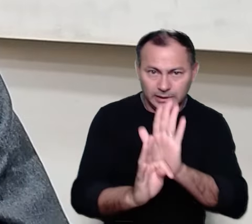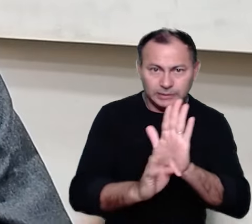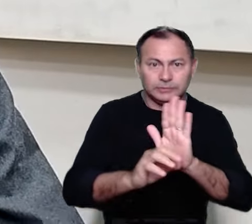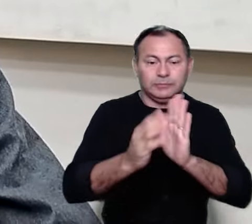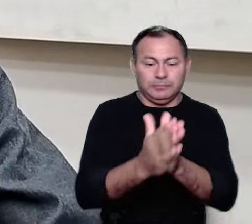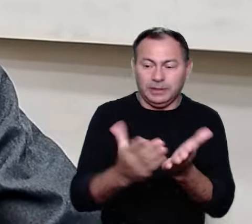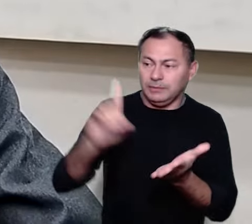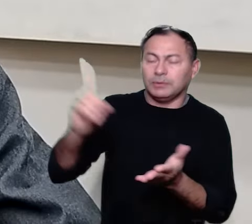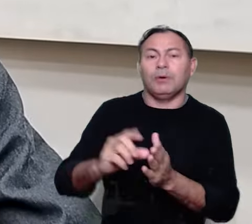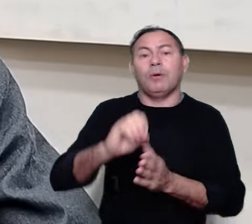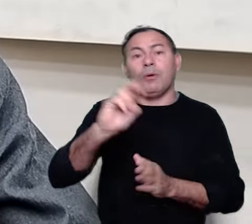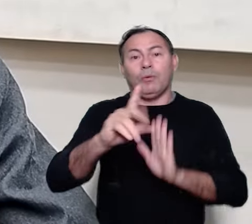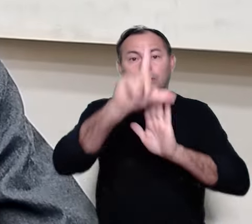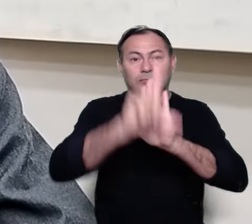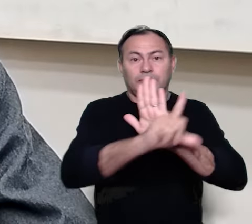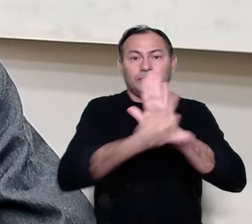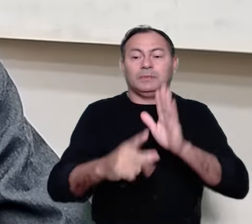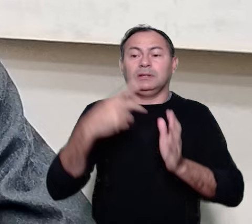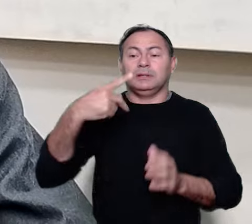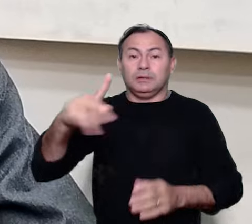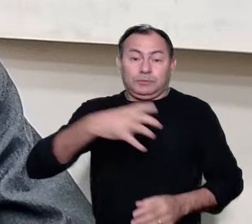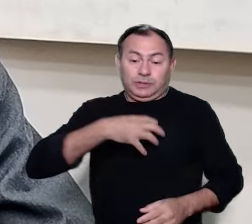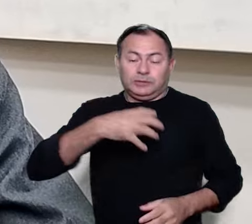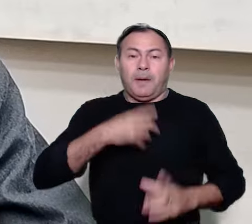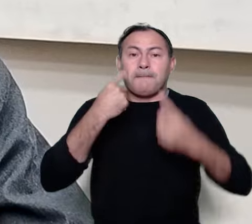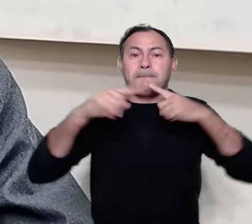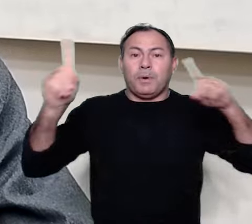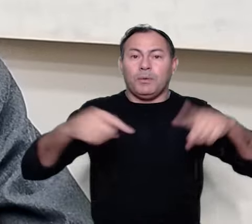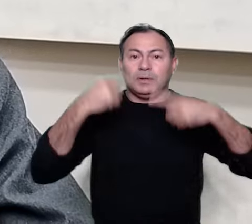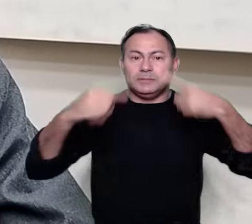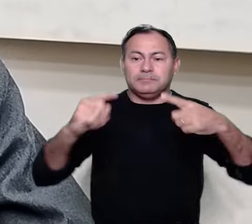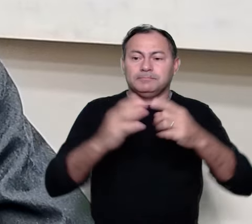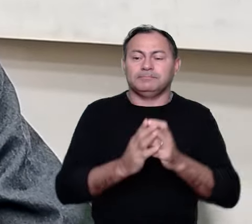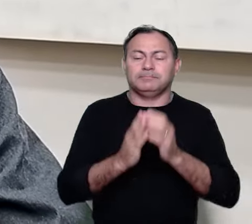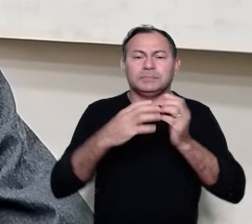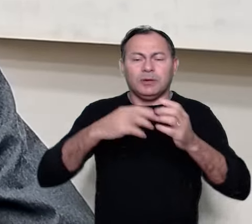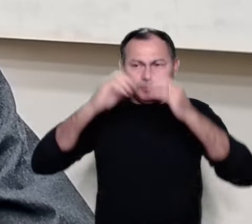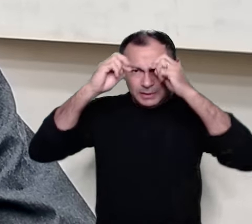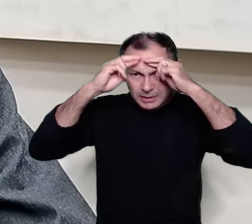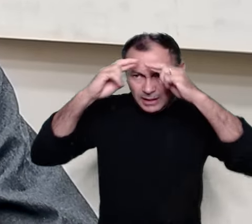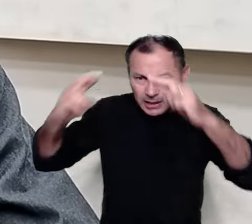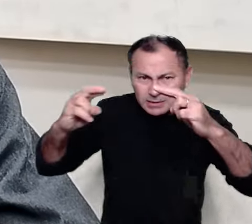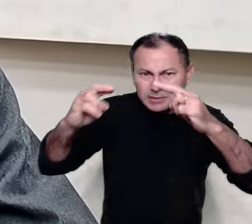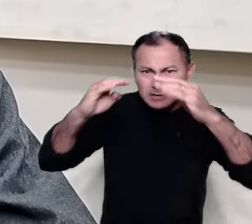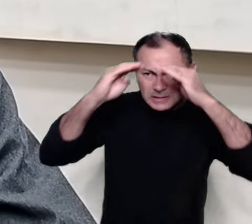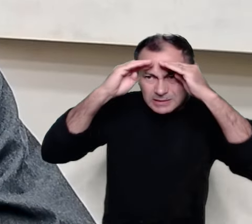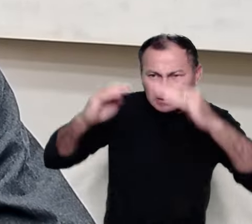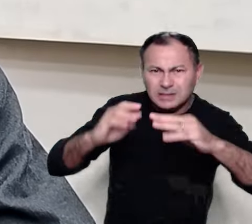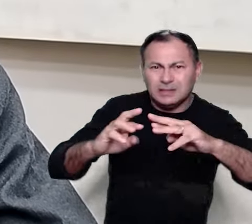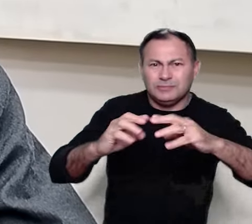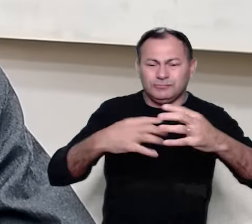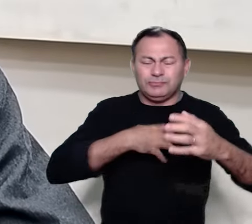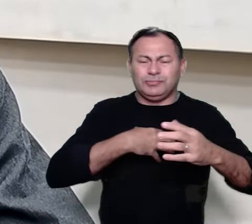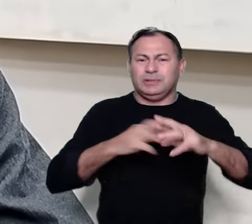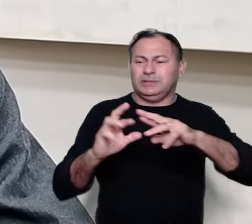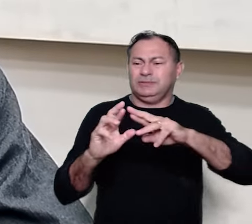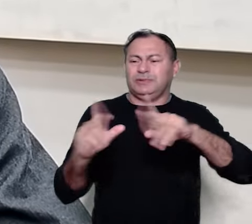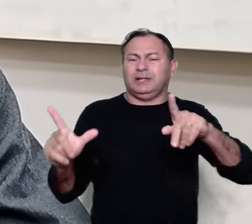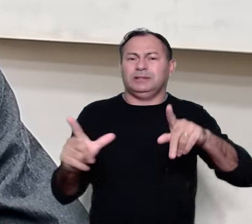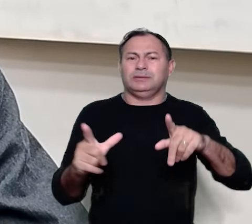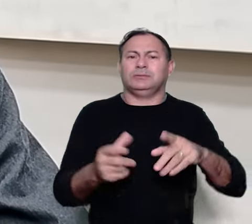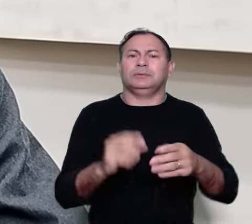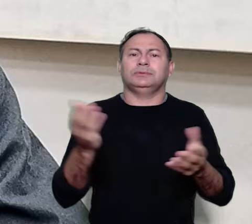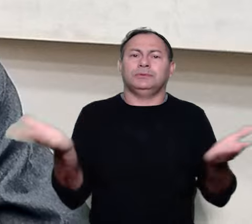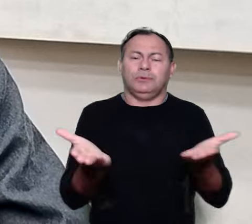ou litúrgico, mas que sua forma musical segue padrões muito distantes da realidade